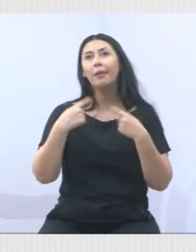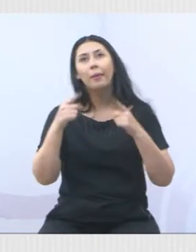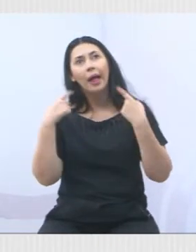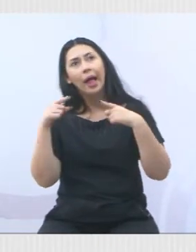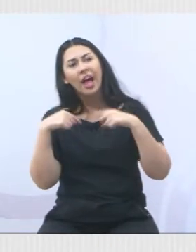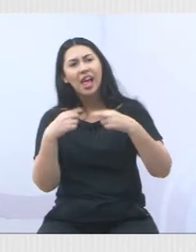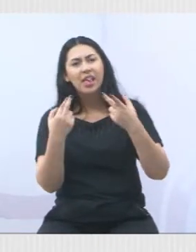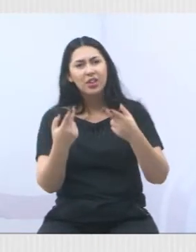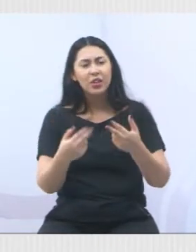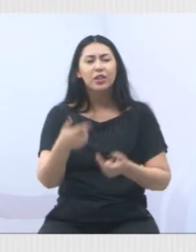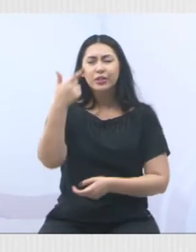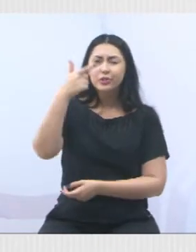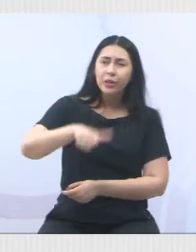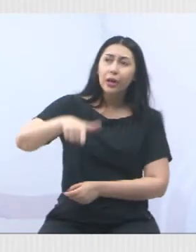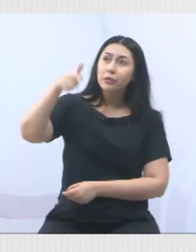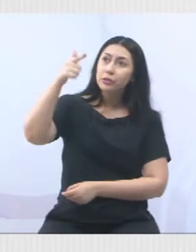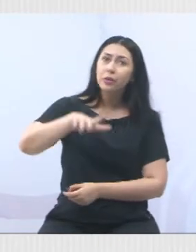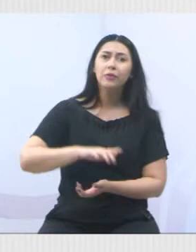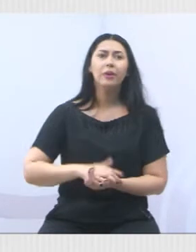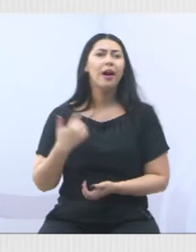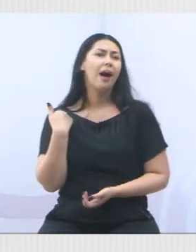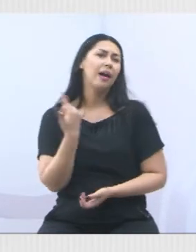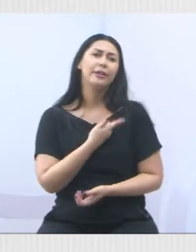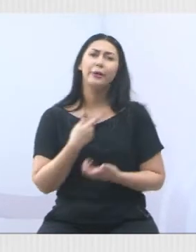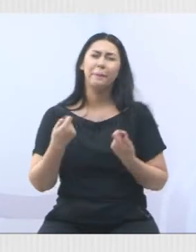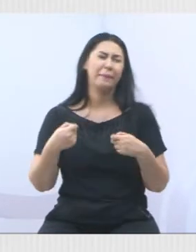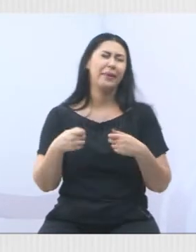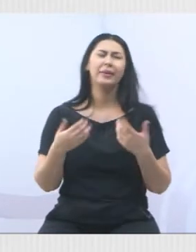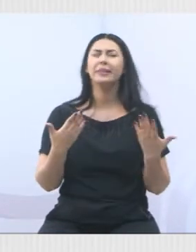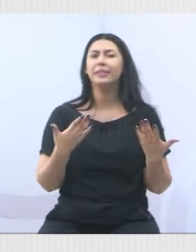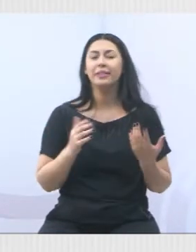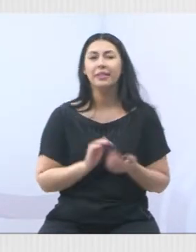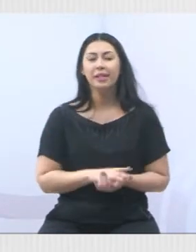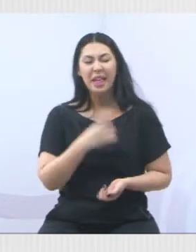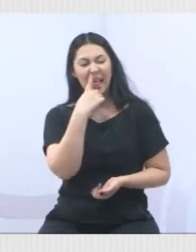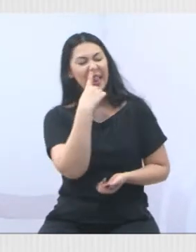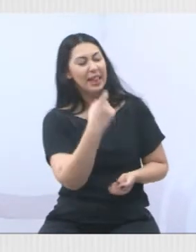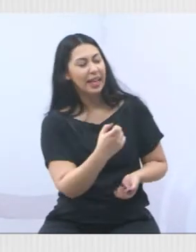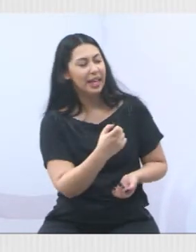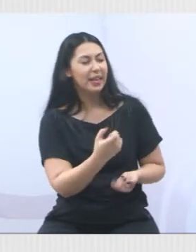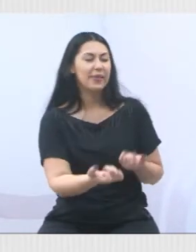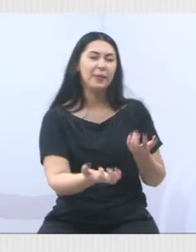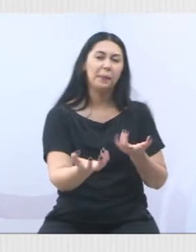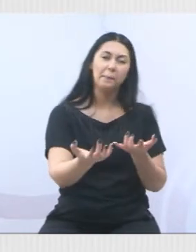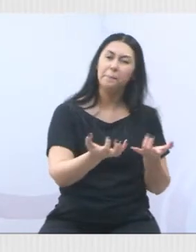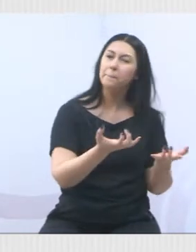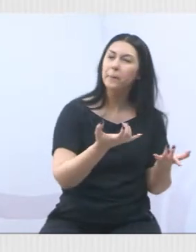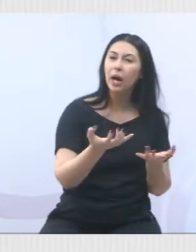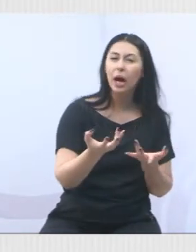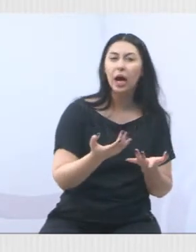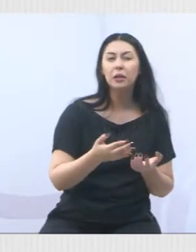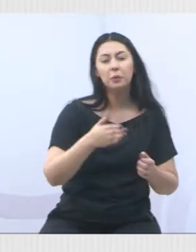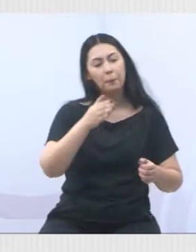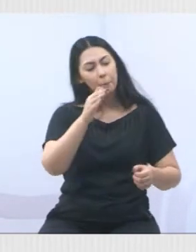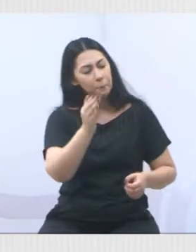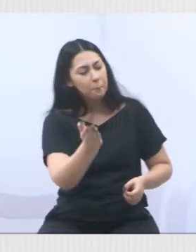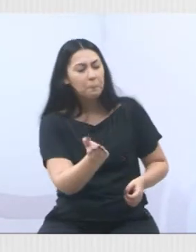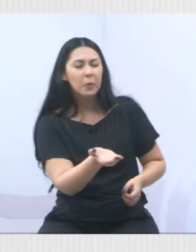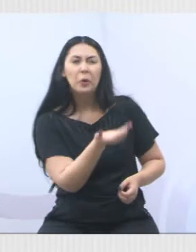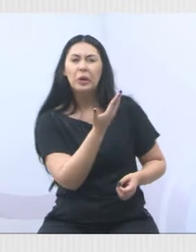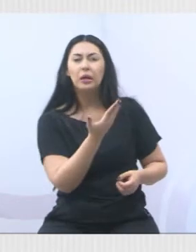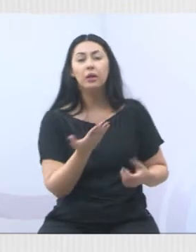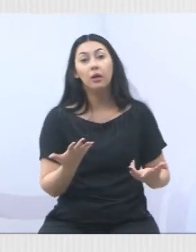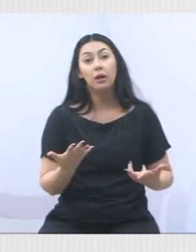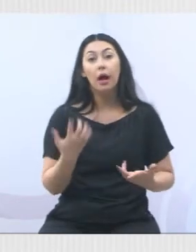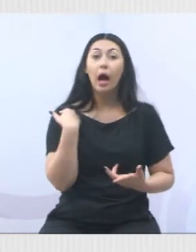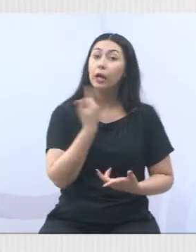entulho, né? Vereador não teria que ficar vendo essas coisas. Presença de entulho, presença de mato, presença de buraco, né?